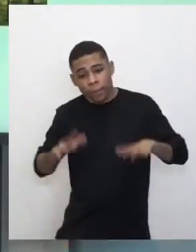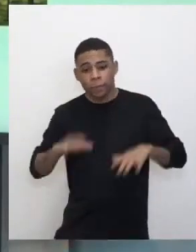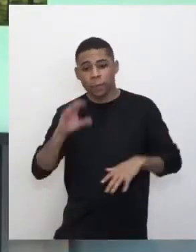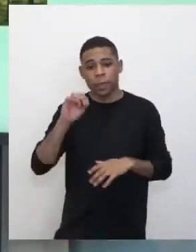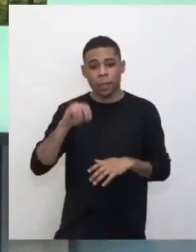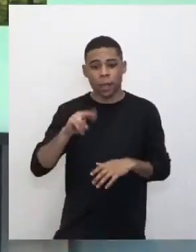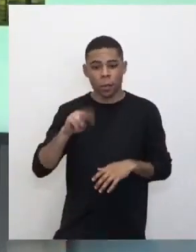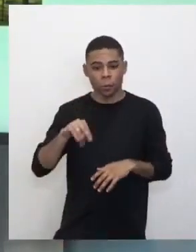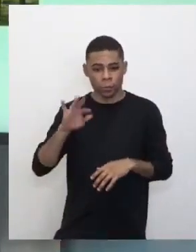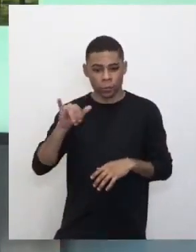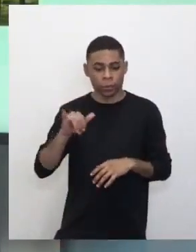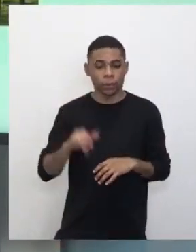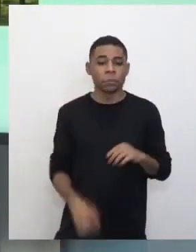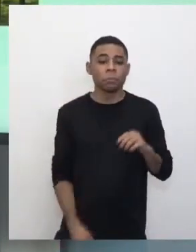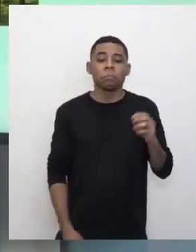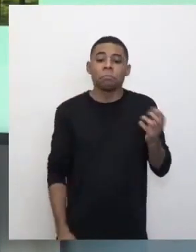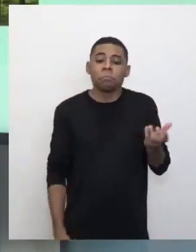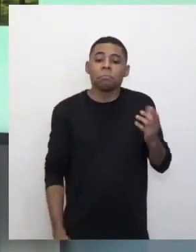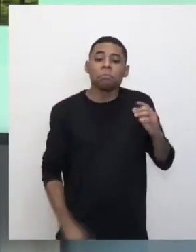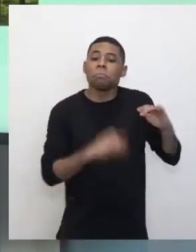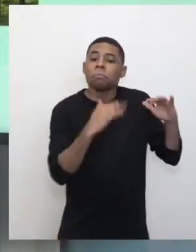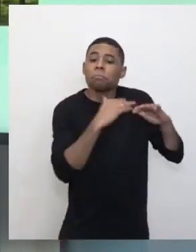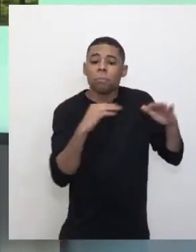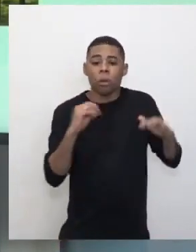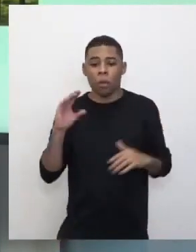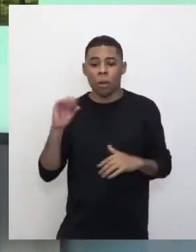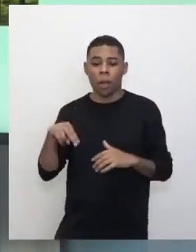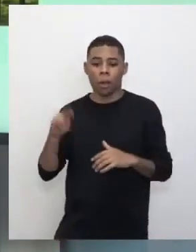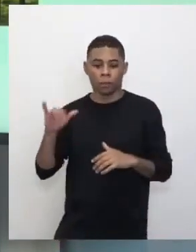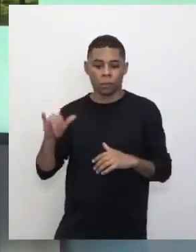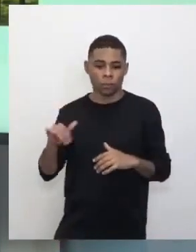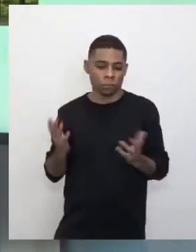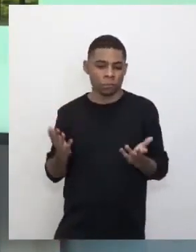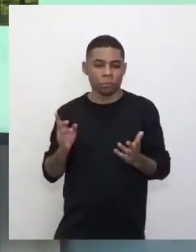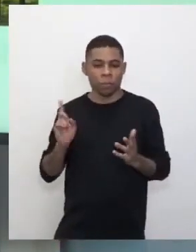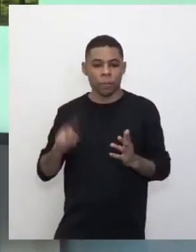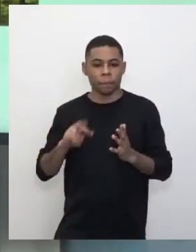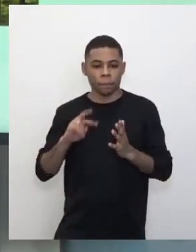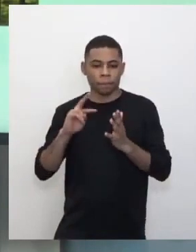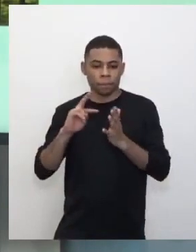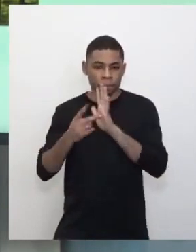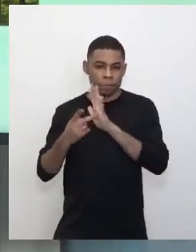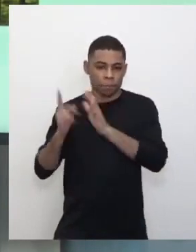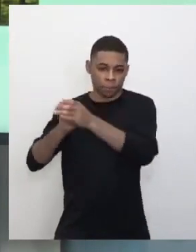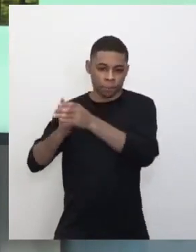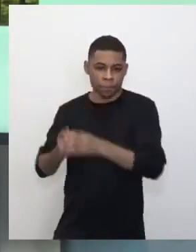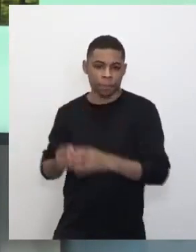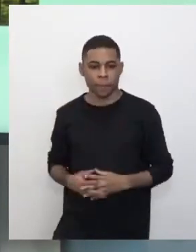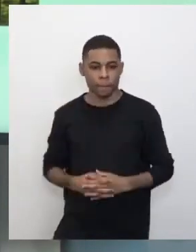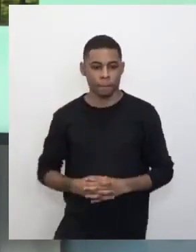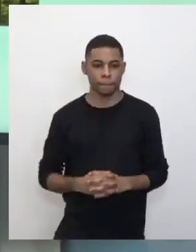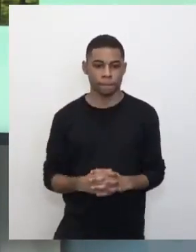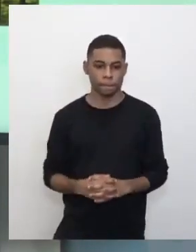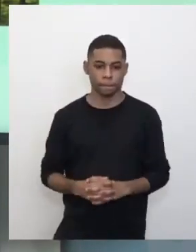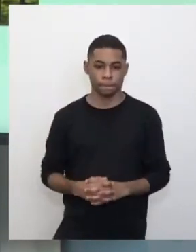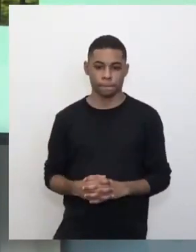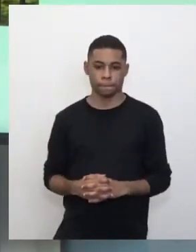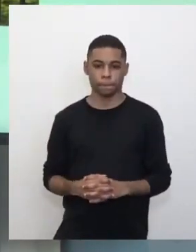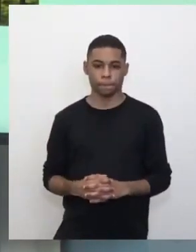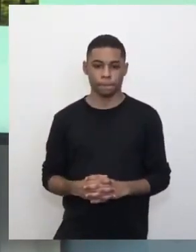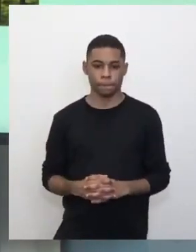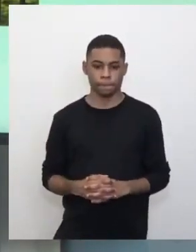Então, o que você prefere? City or the country? The country significando o interior, né? Uma parte interna do país. Tá